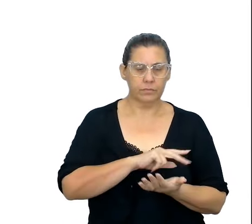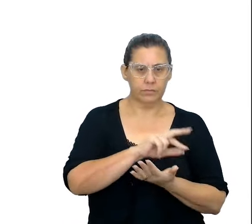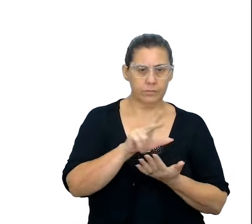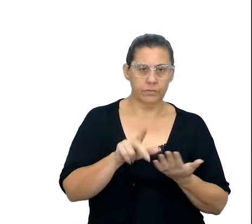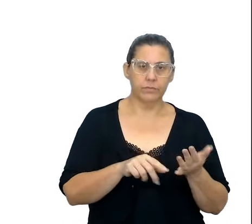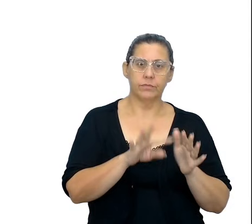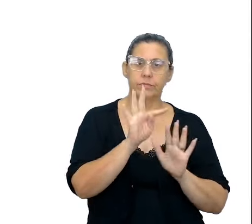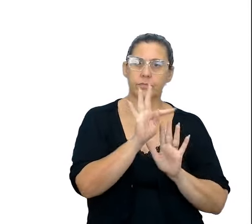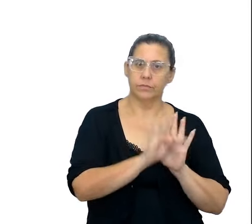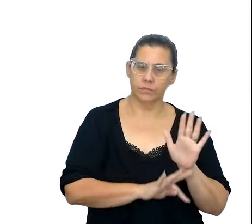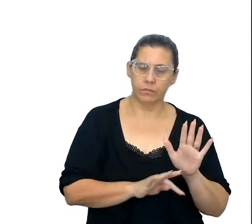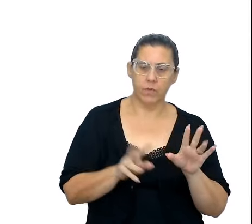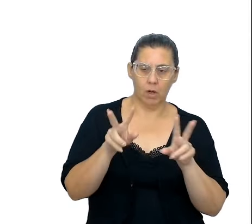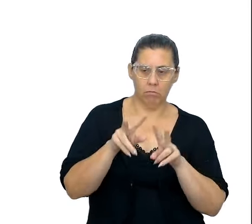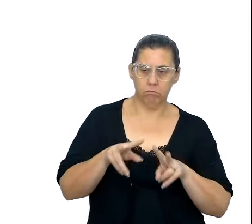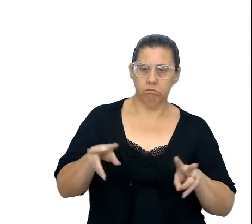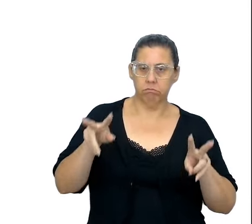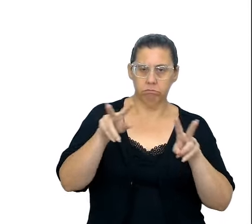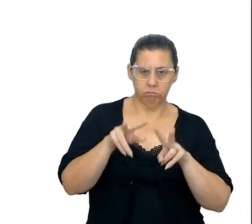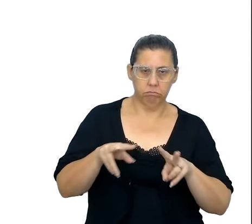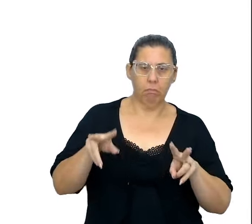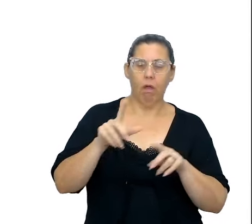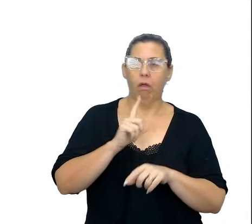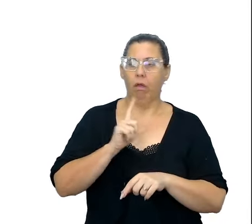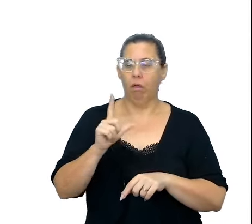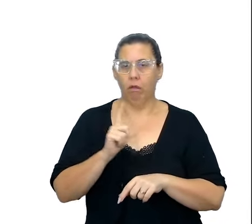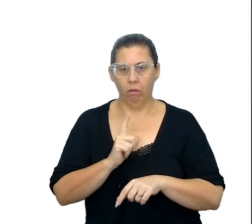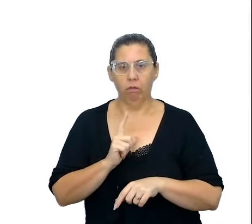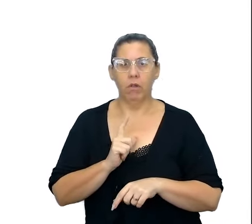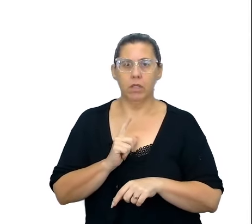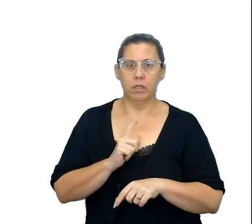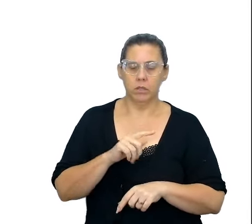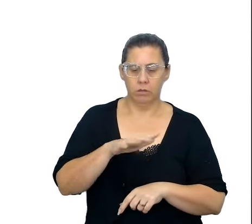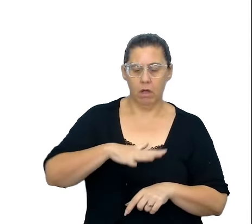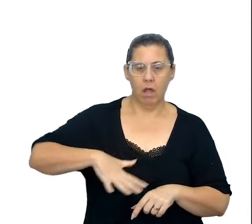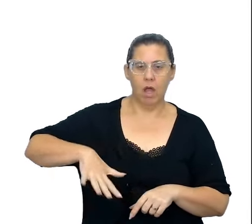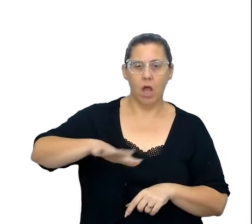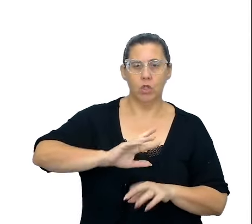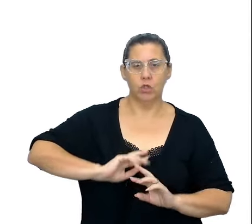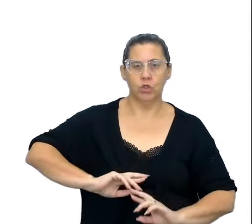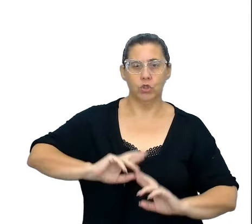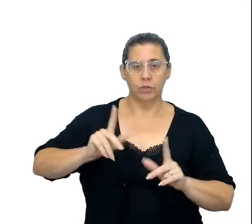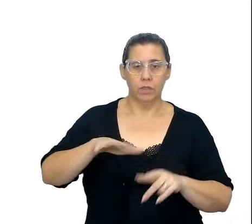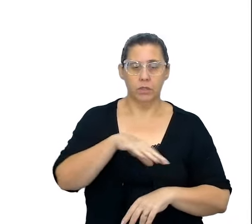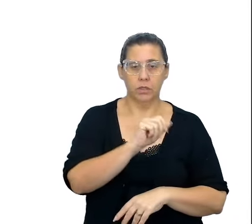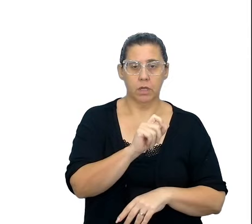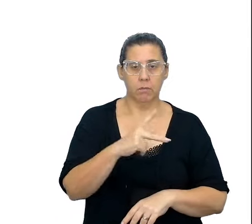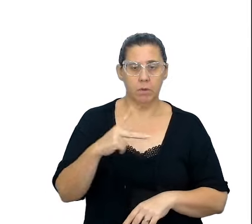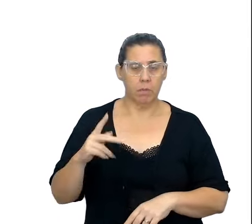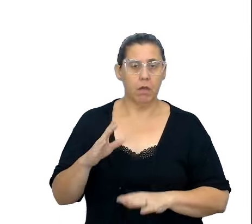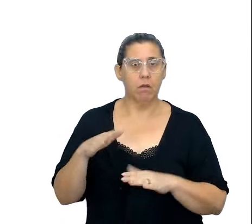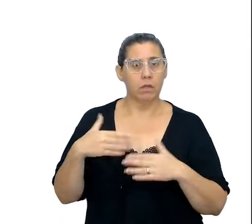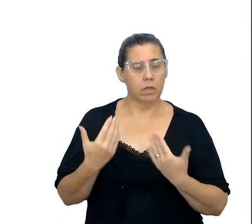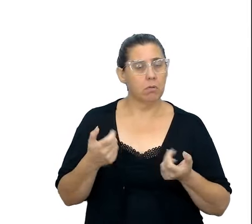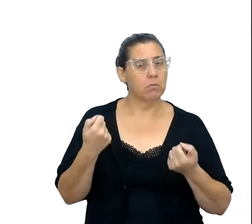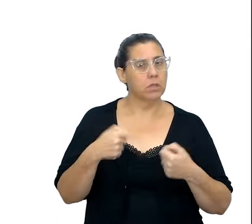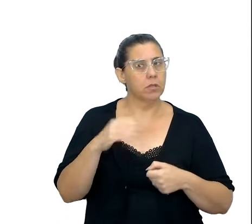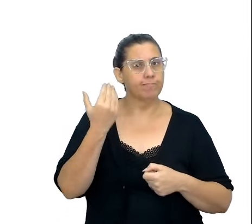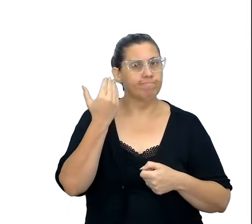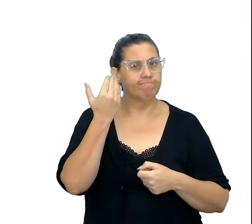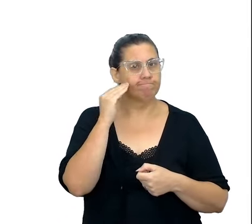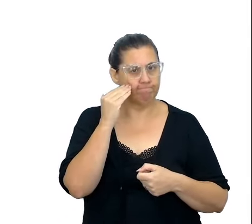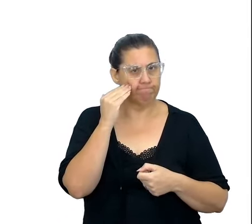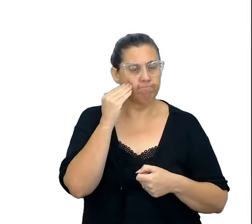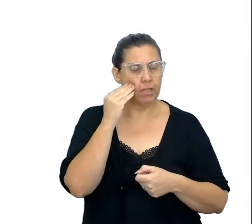textos multissemióticos circulando, né, pelos diferentes aplicativos aí, então é necessário que ele